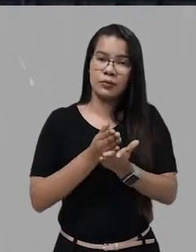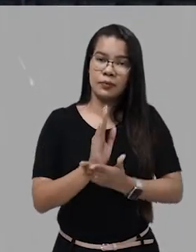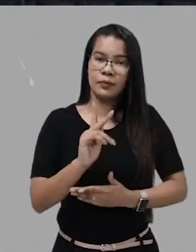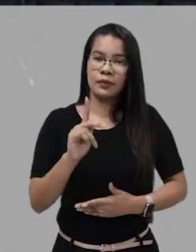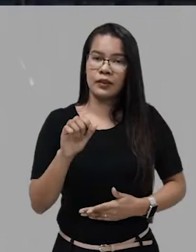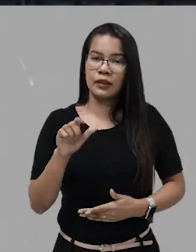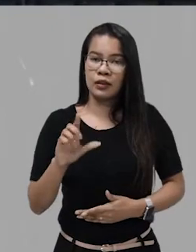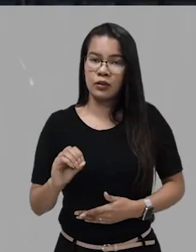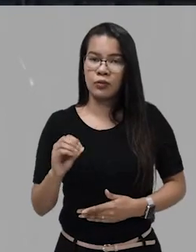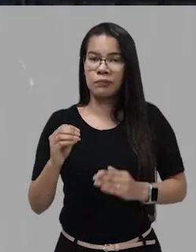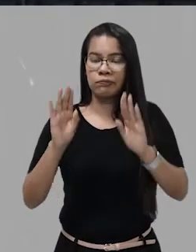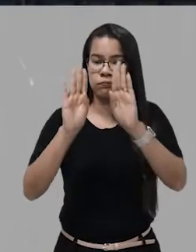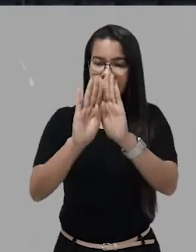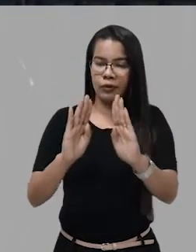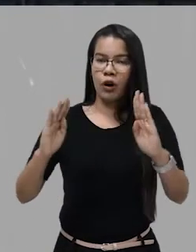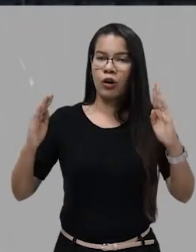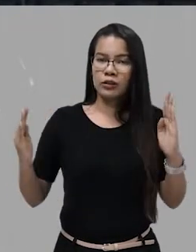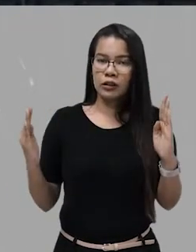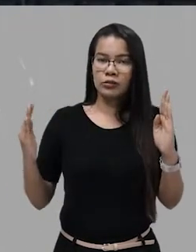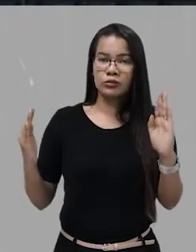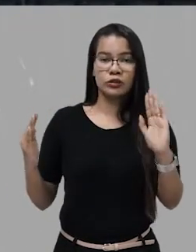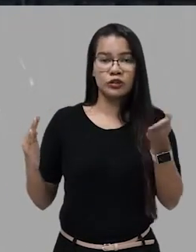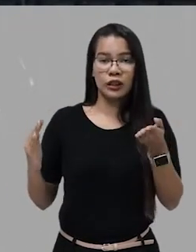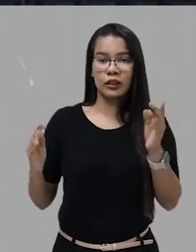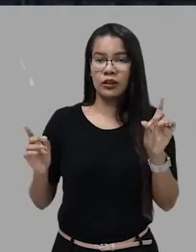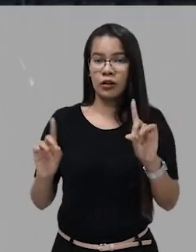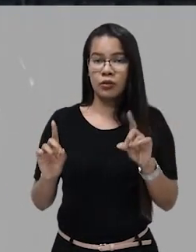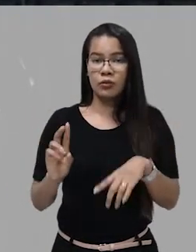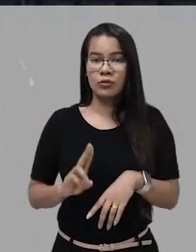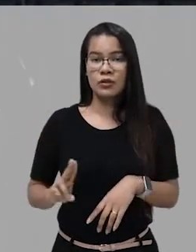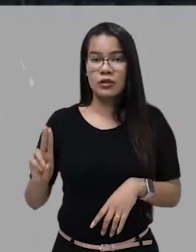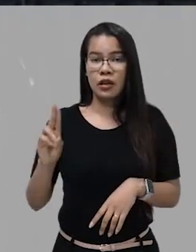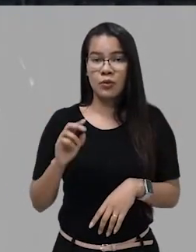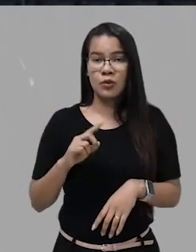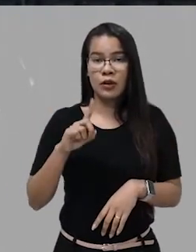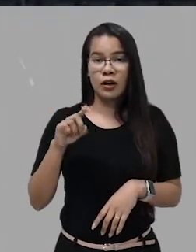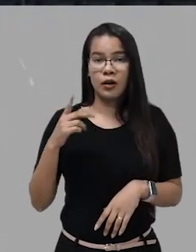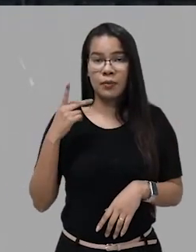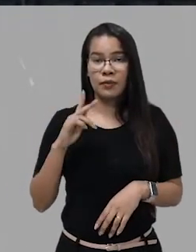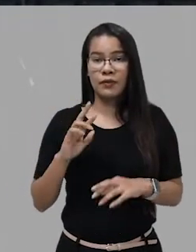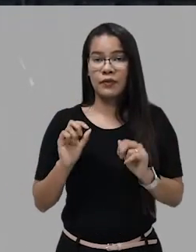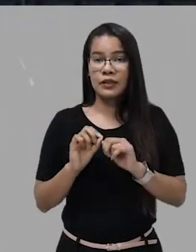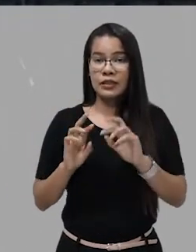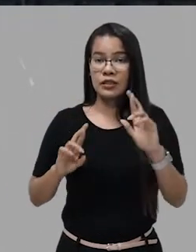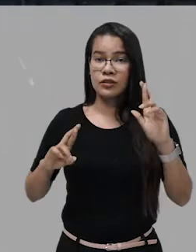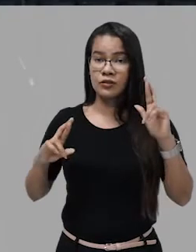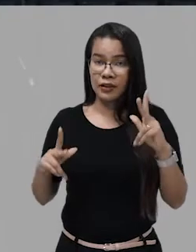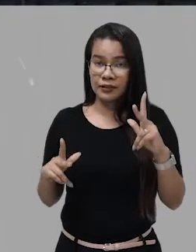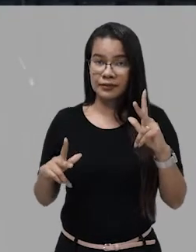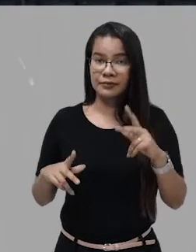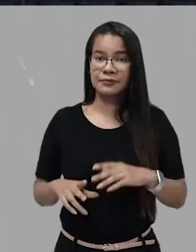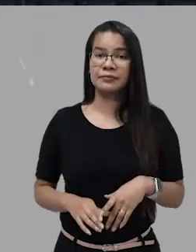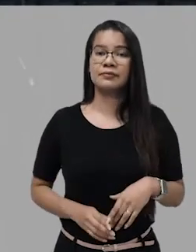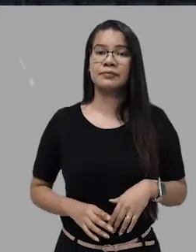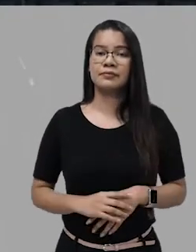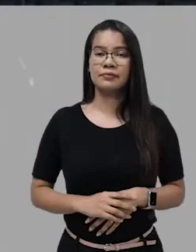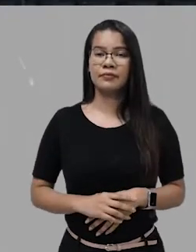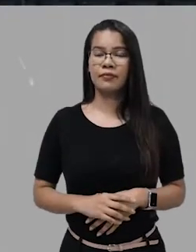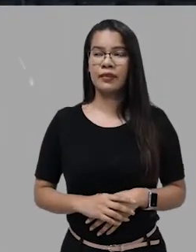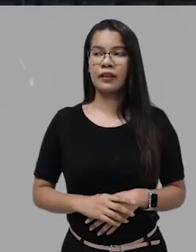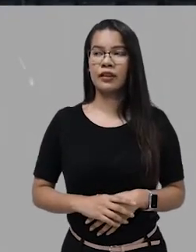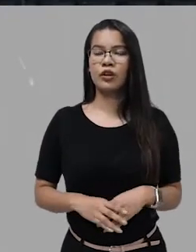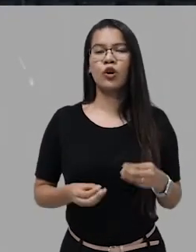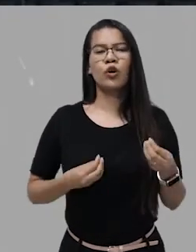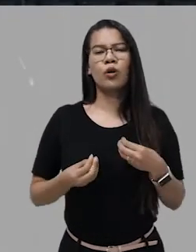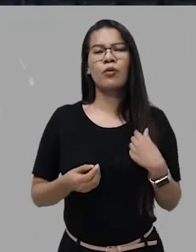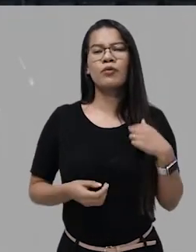não usa mais esse acento para fazer a diferenciação entre o pelo, né, o pelo, ou a preposição. Ah, e como